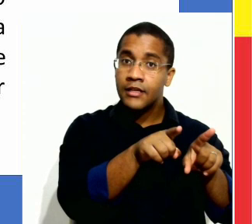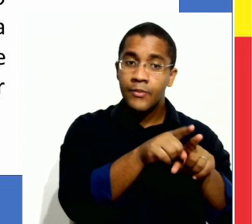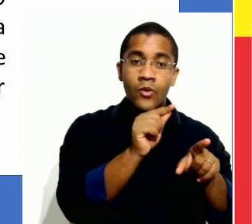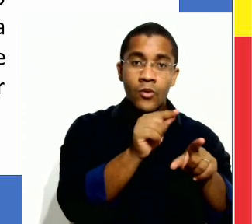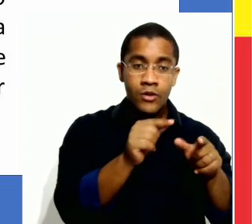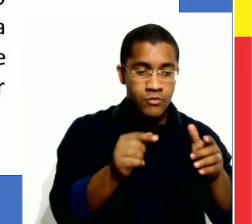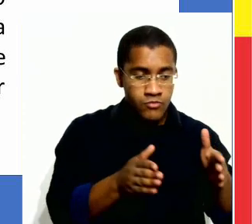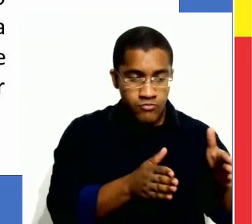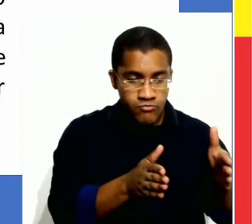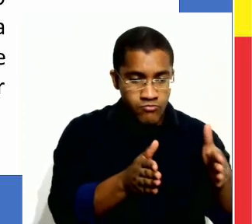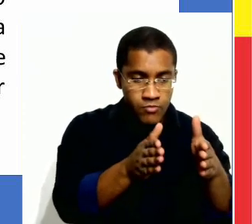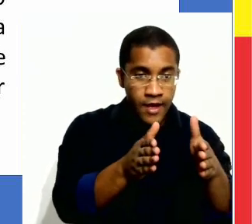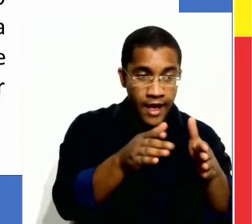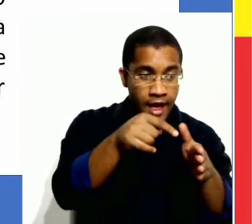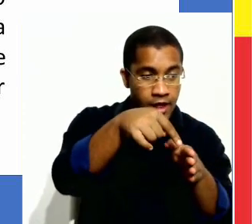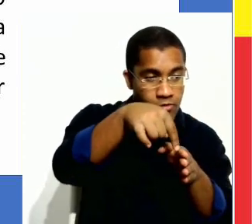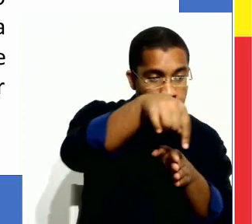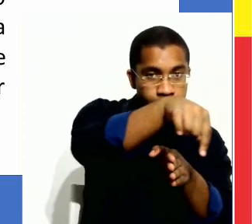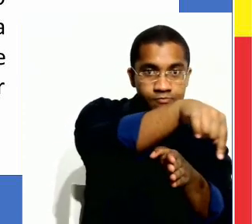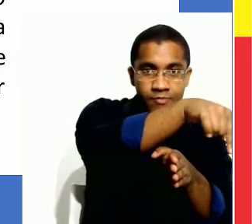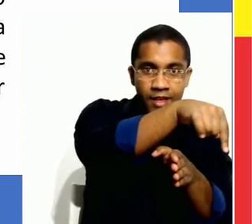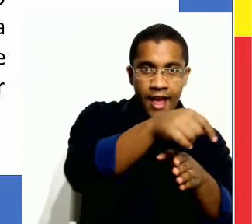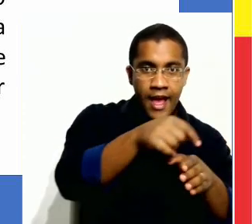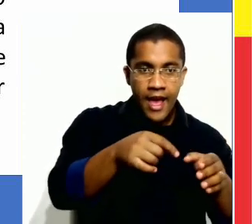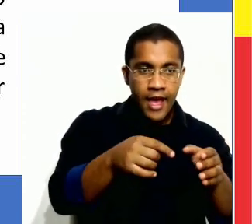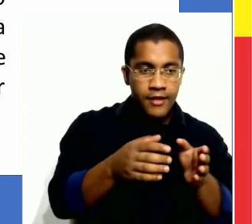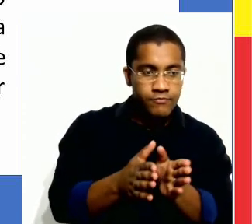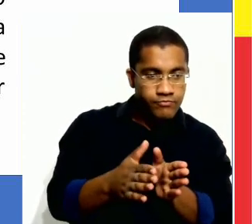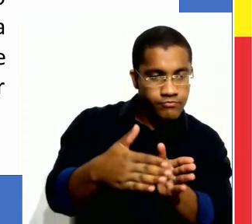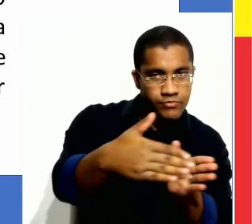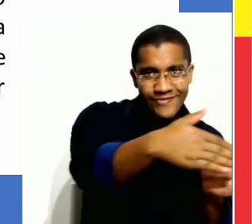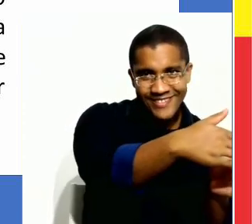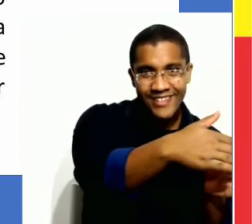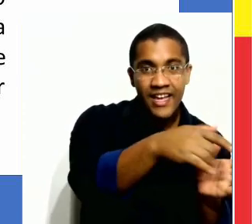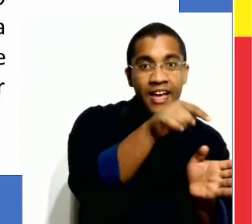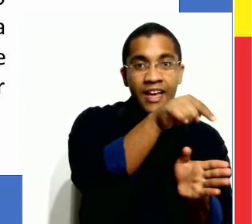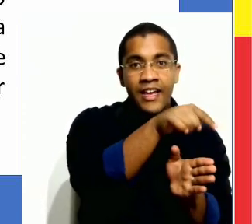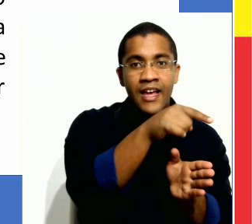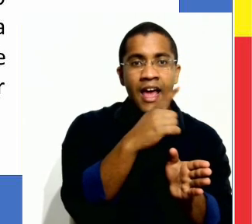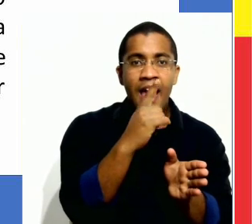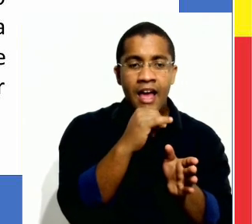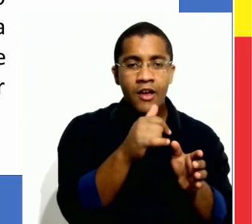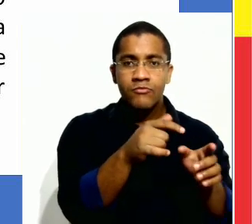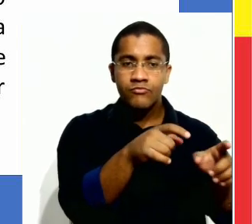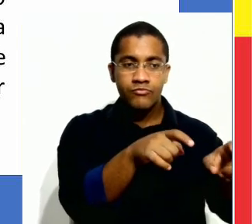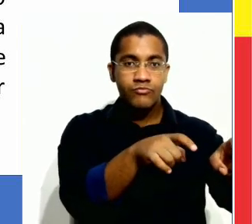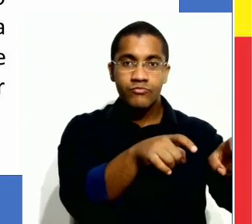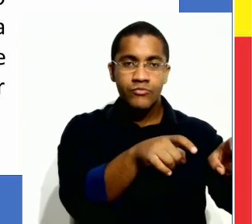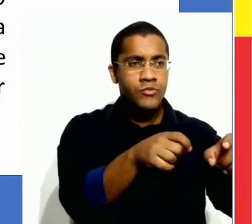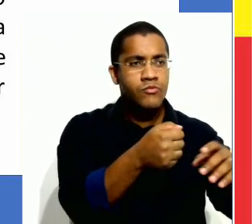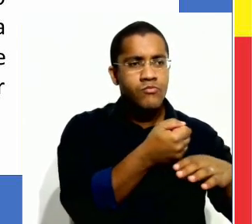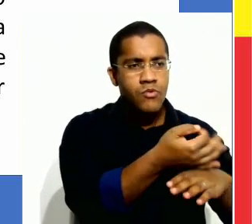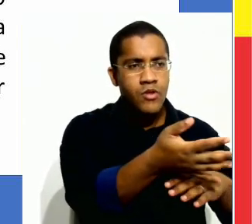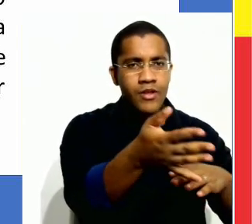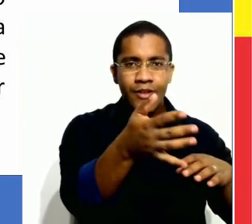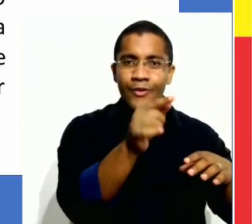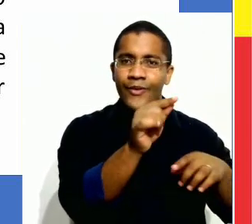de diques e canais de irrigação destes povos para